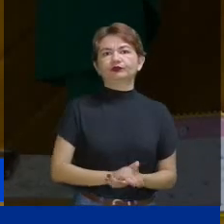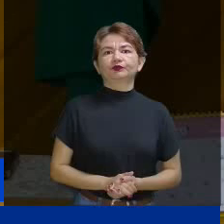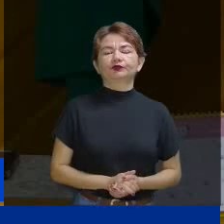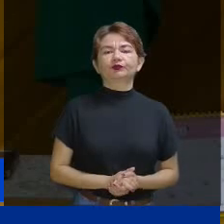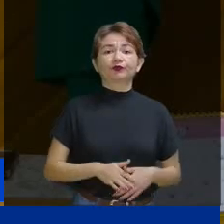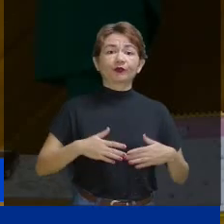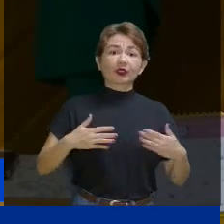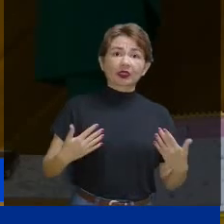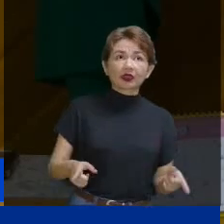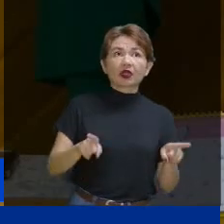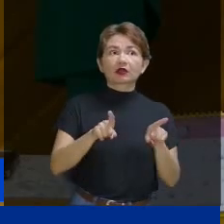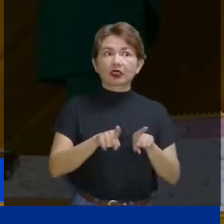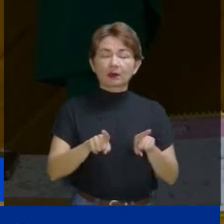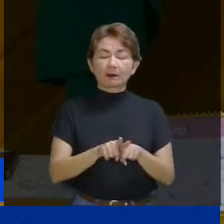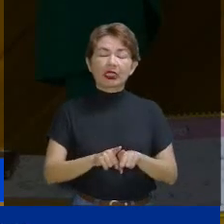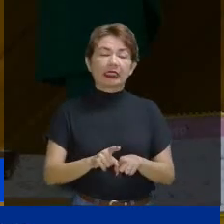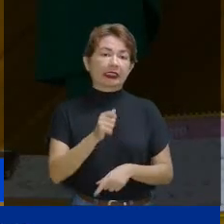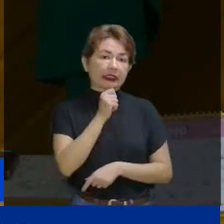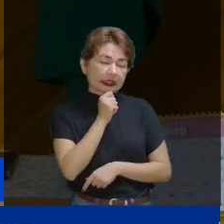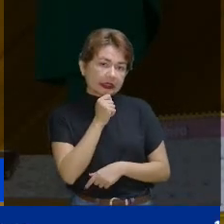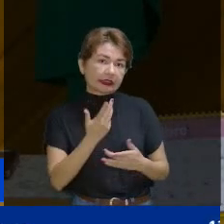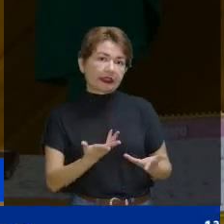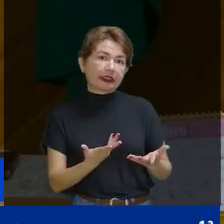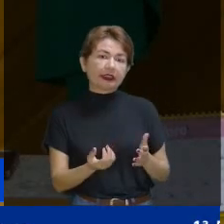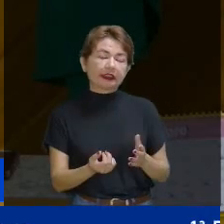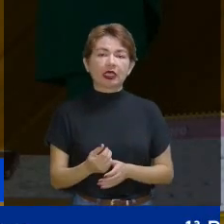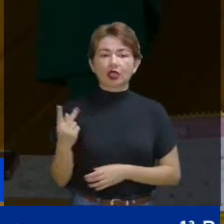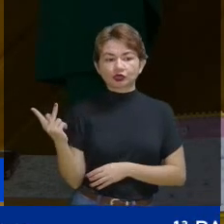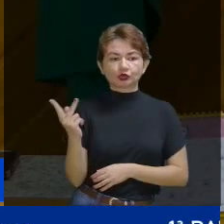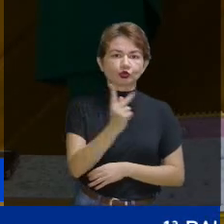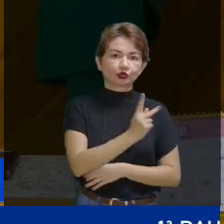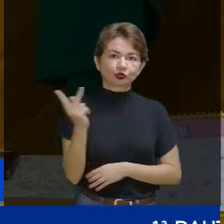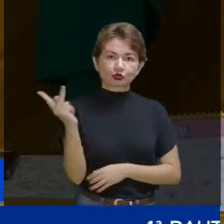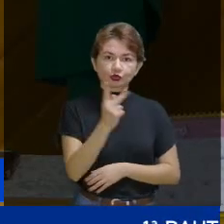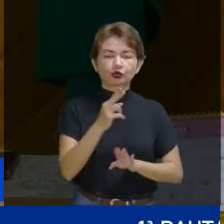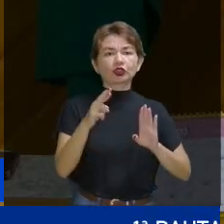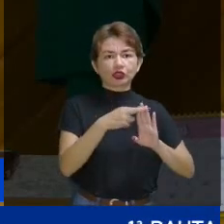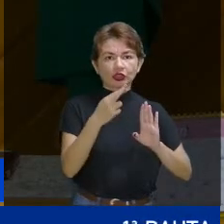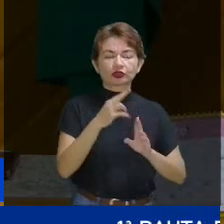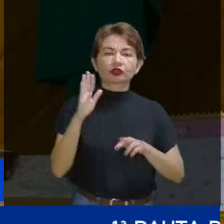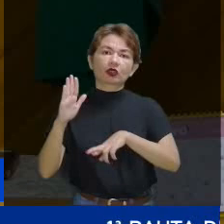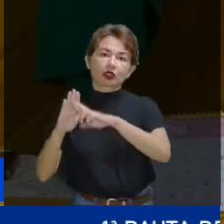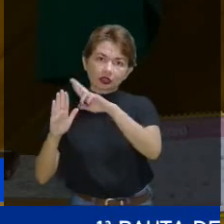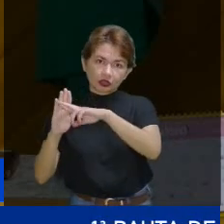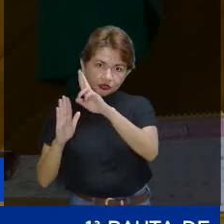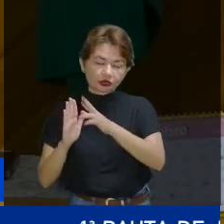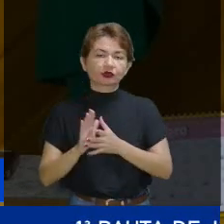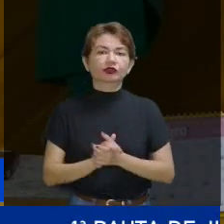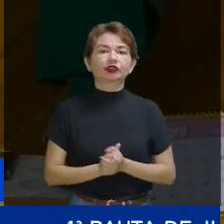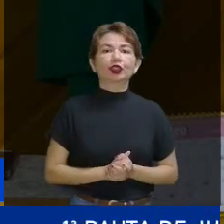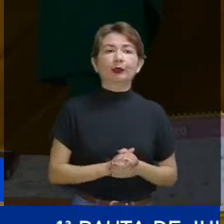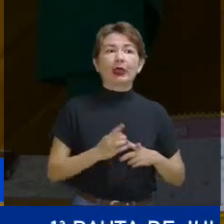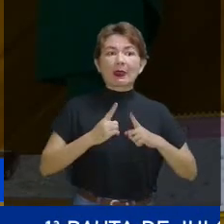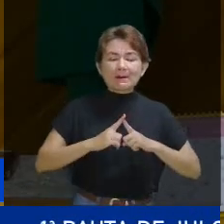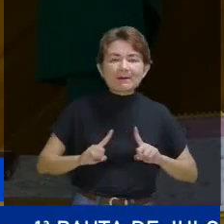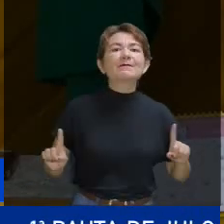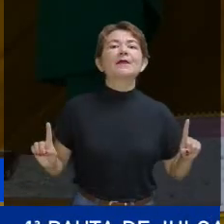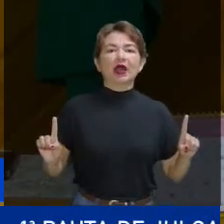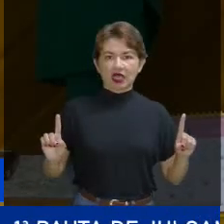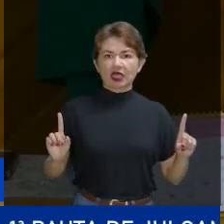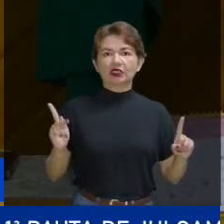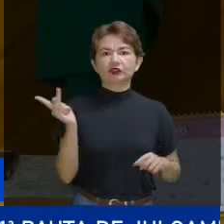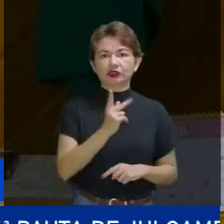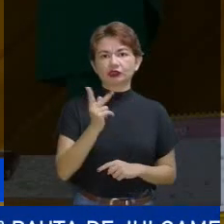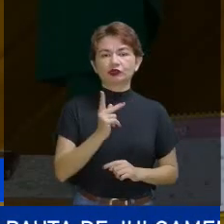que se levar em conta que, ainda que estivessem em vigor as resoluções 599 e 606 do TRE, estas